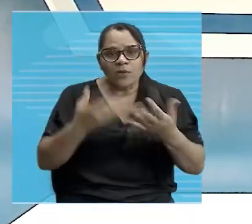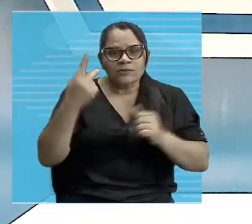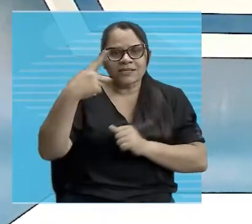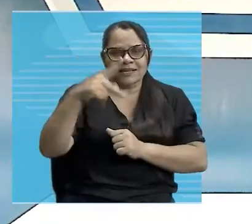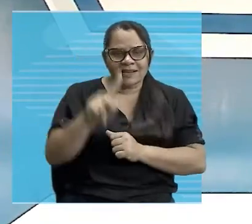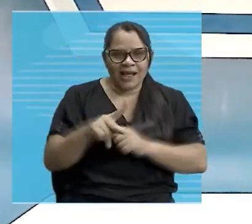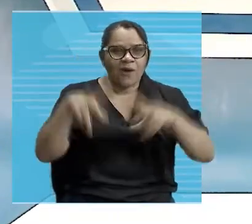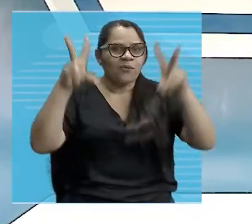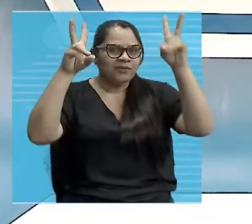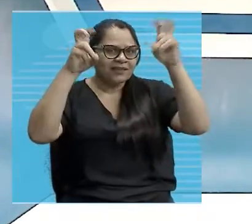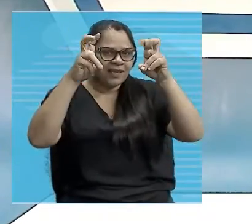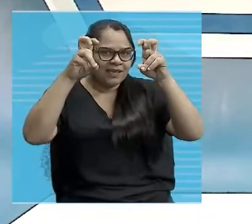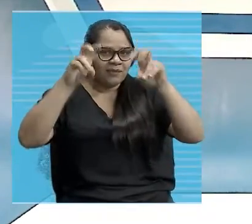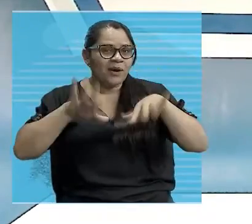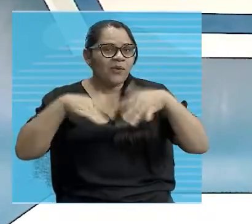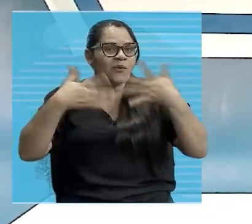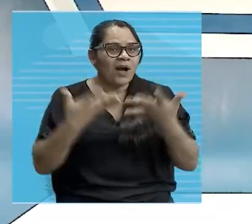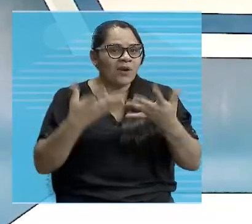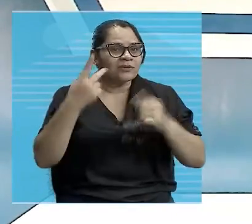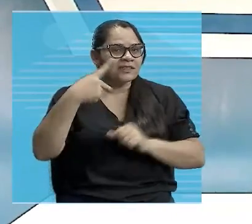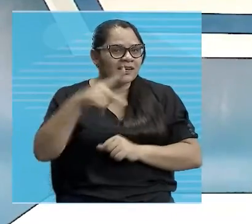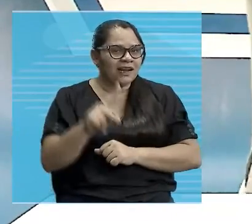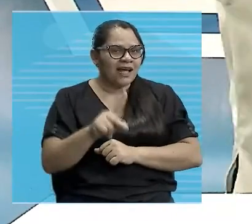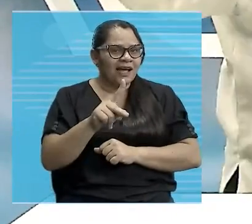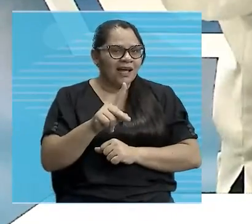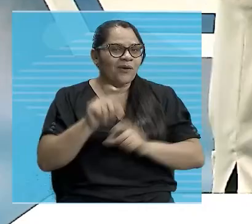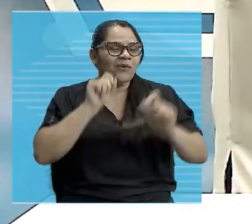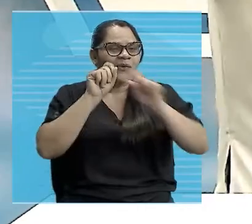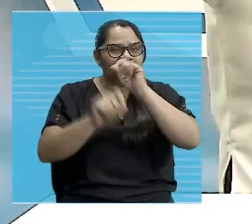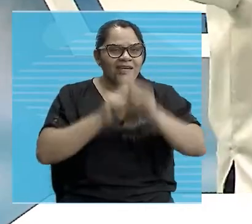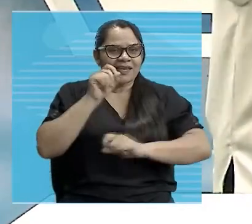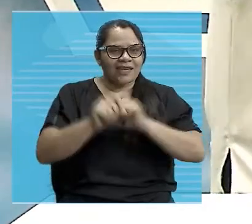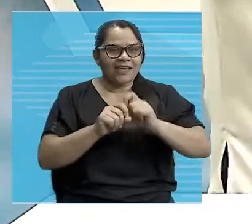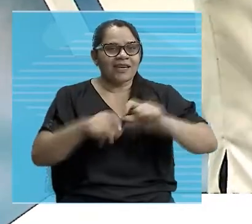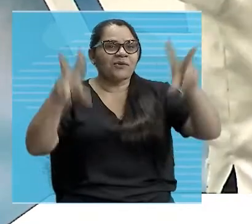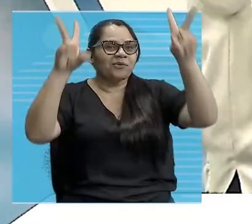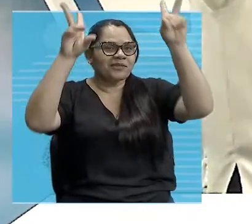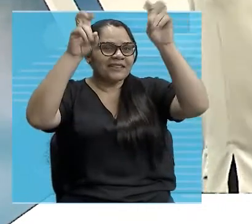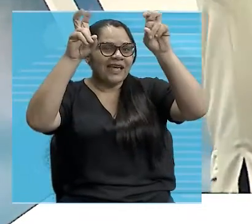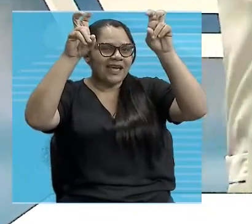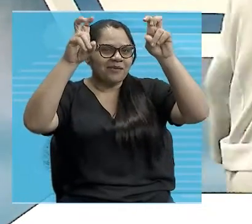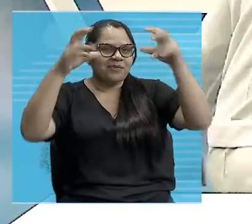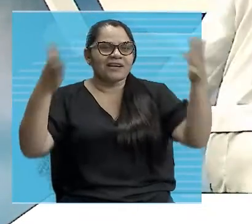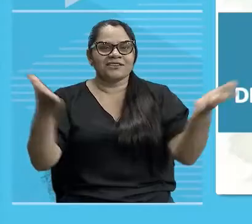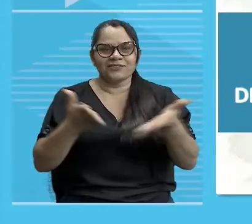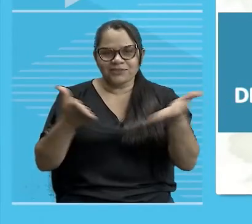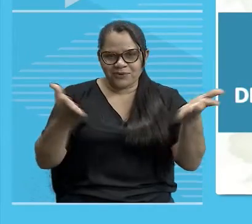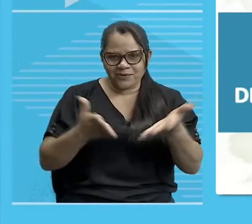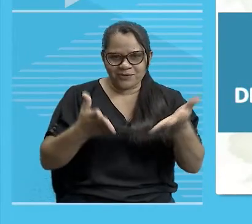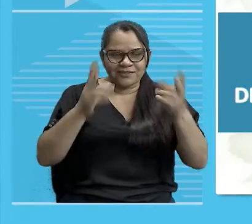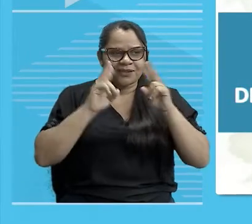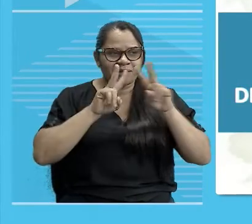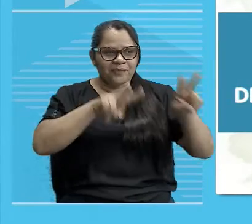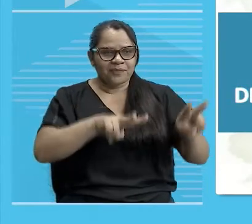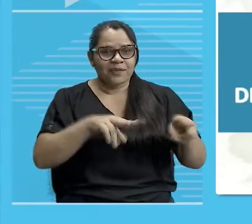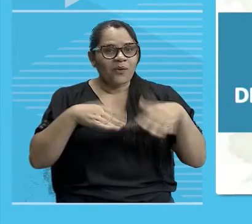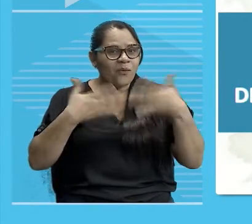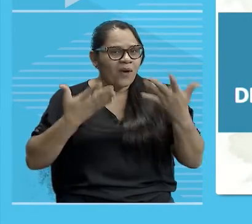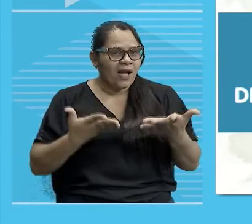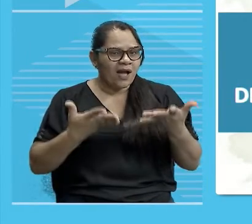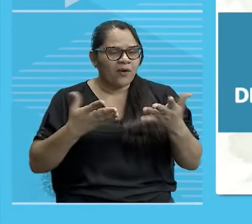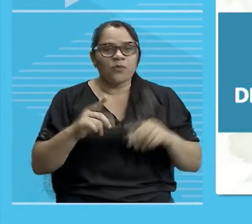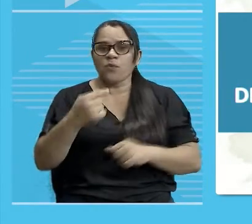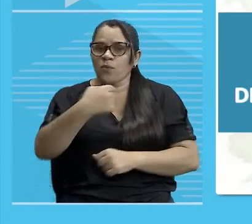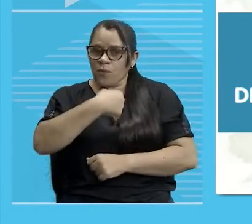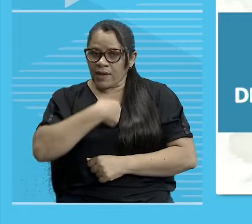qual será e qual será e qual será a nossa temática de hoje o